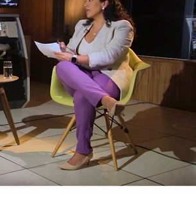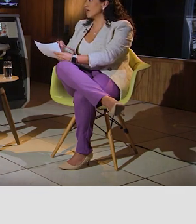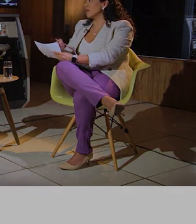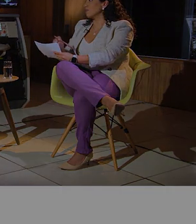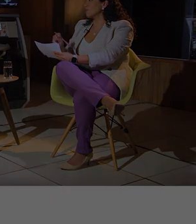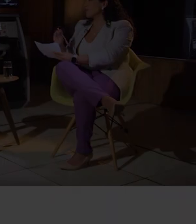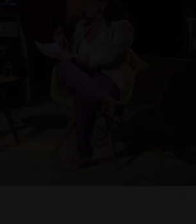Legenda Adriana